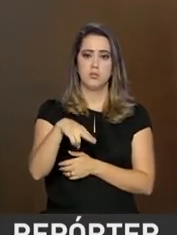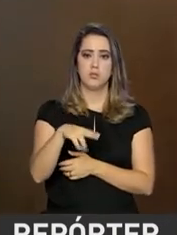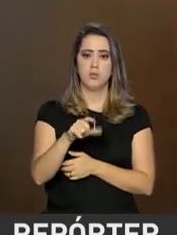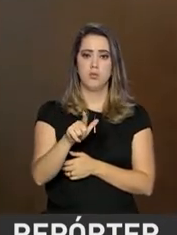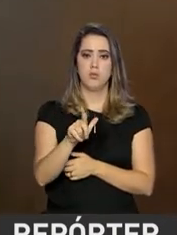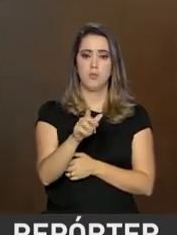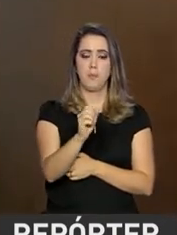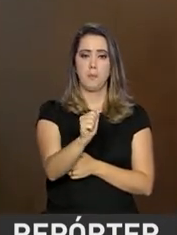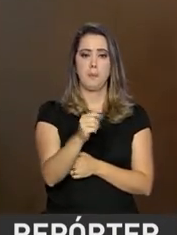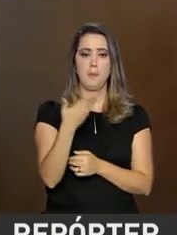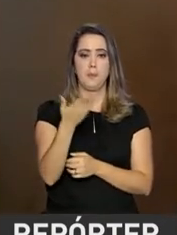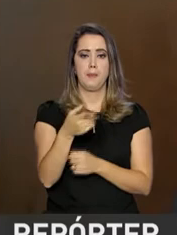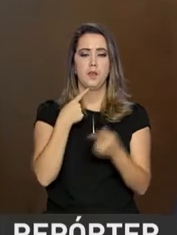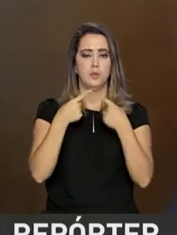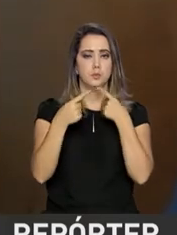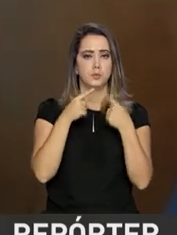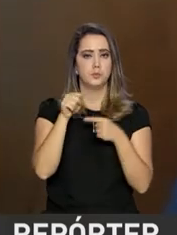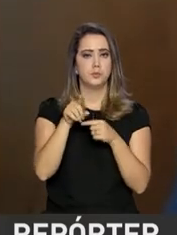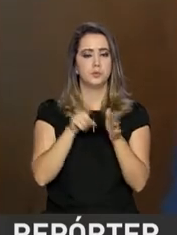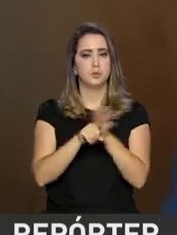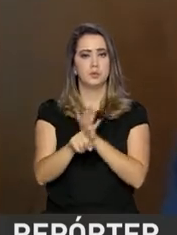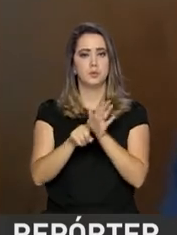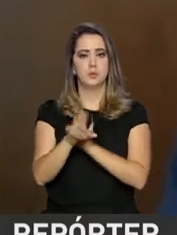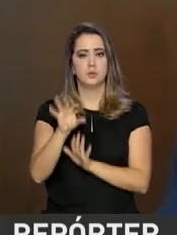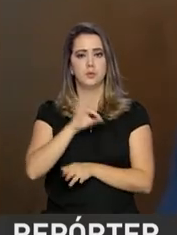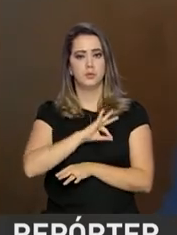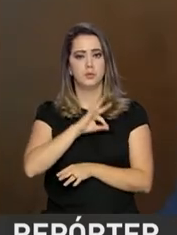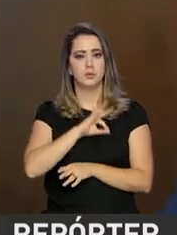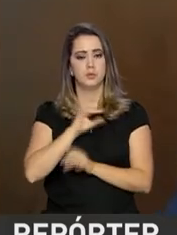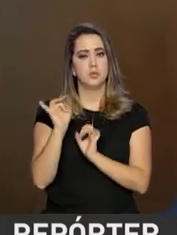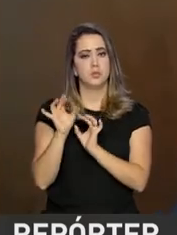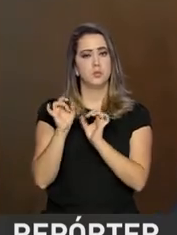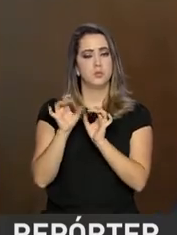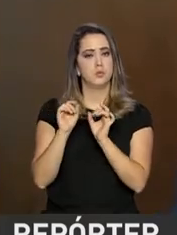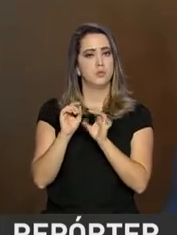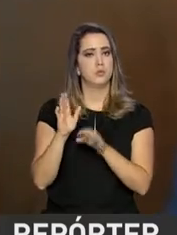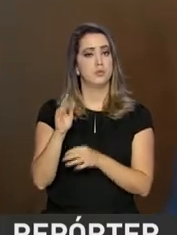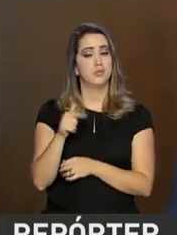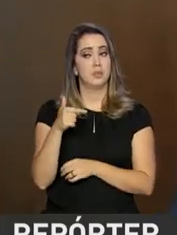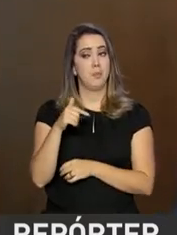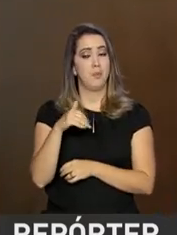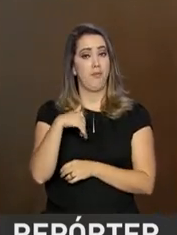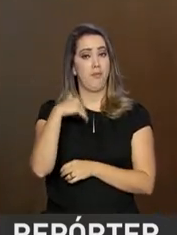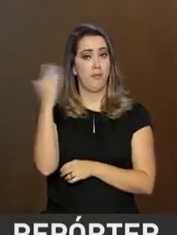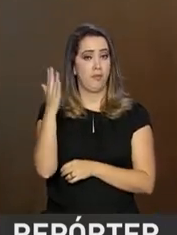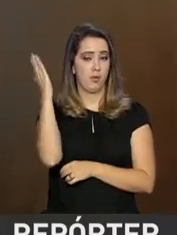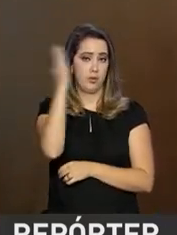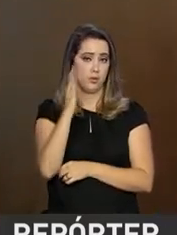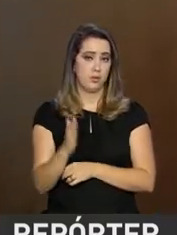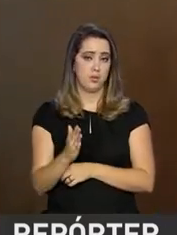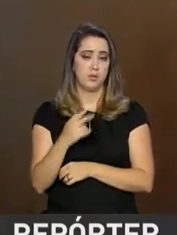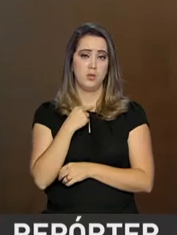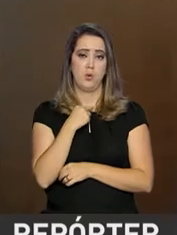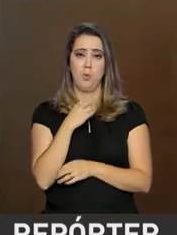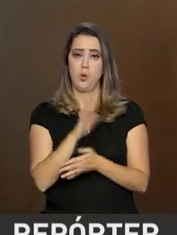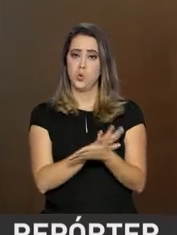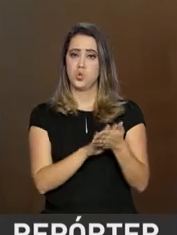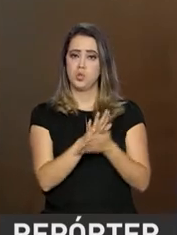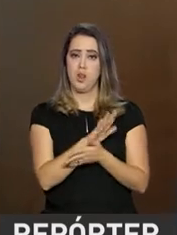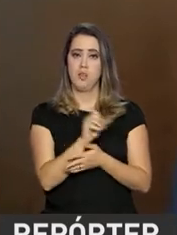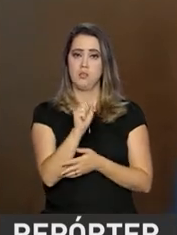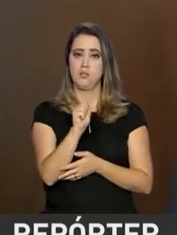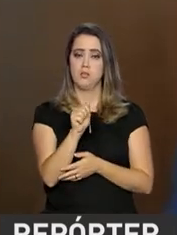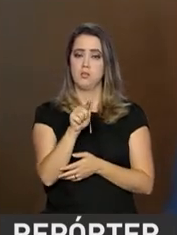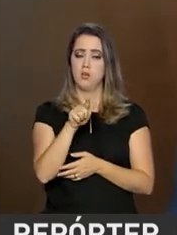discussão dessa investigação é sobre a exportação para alguns países que não permitem nenhum tipo de